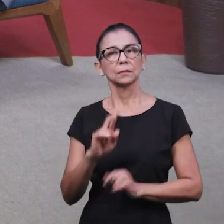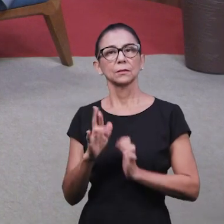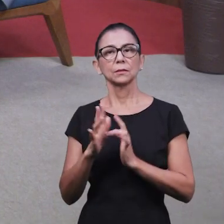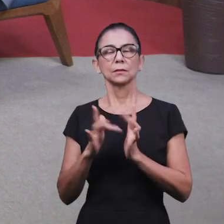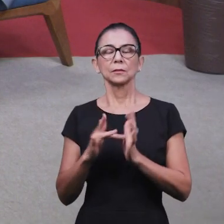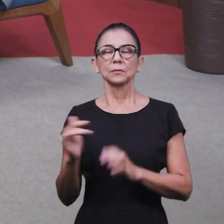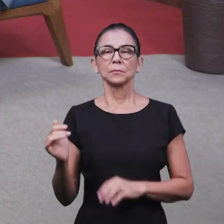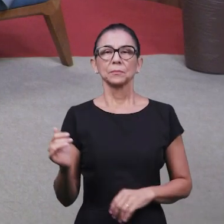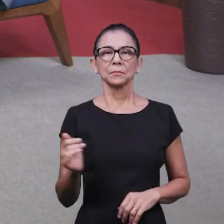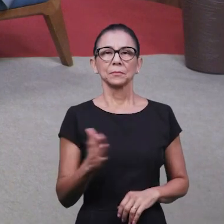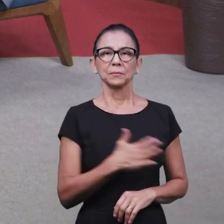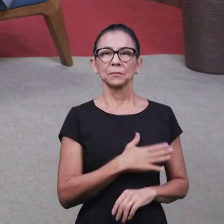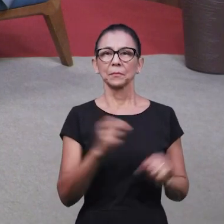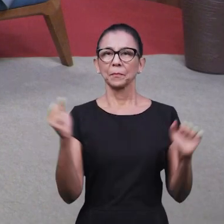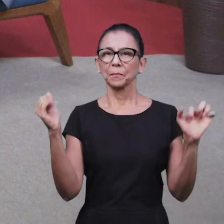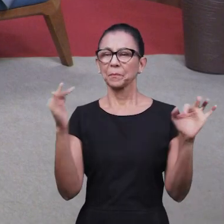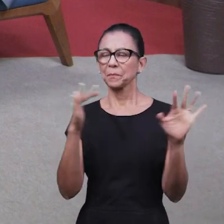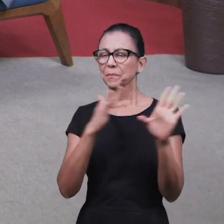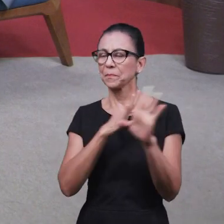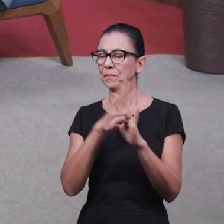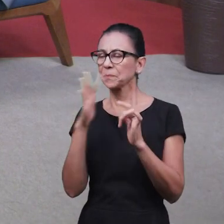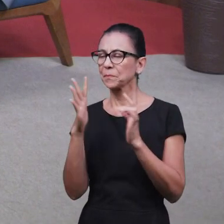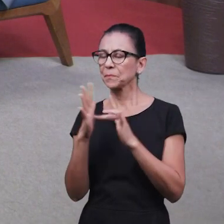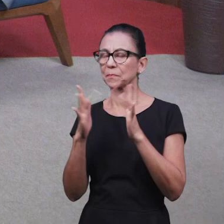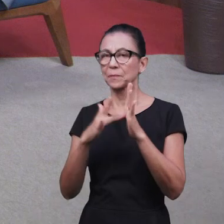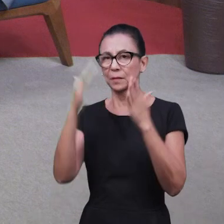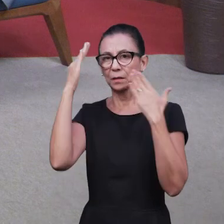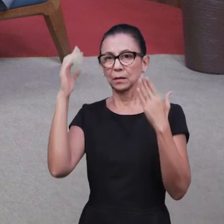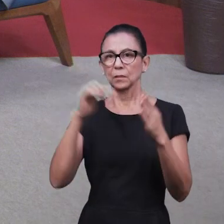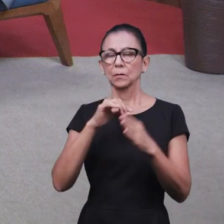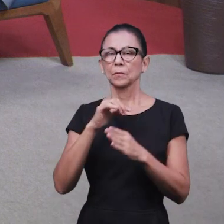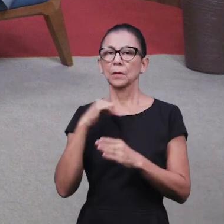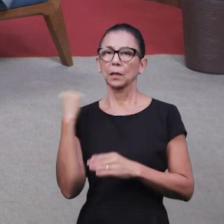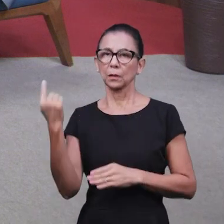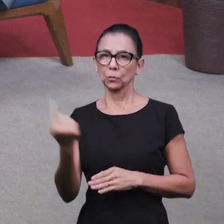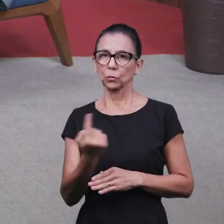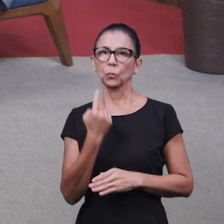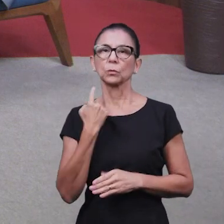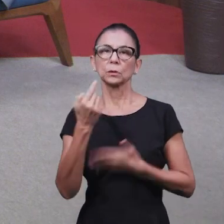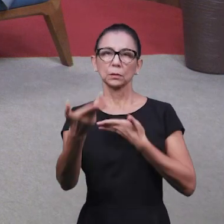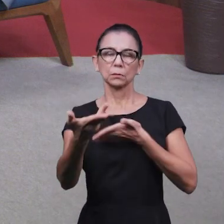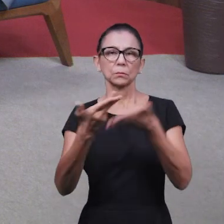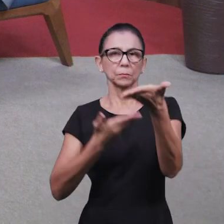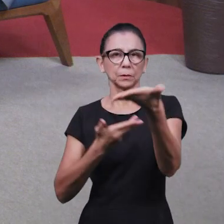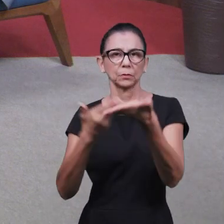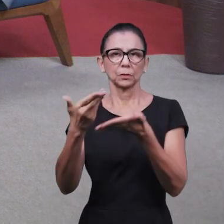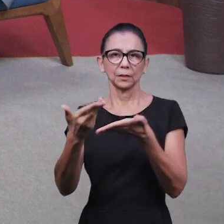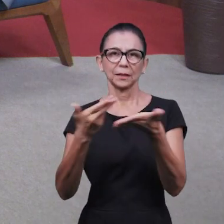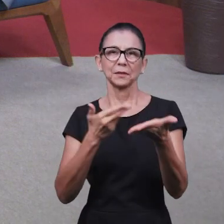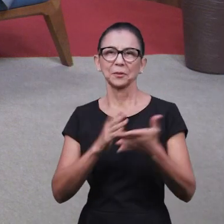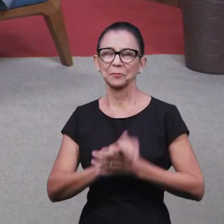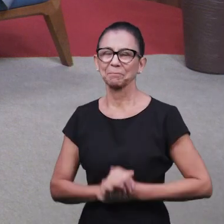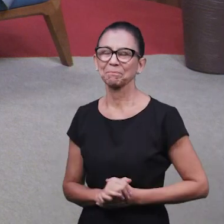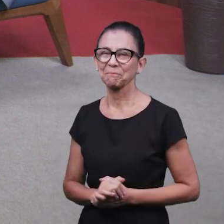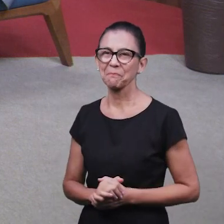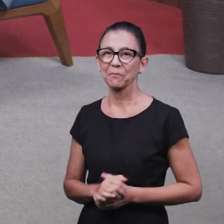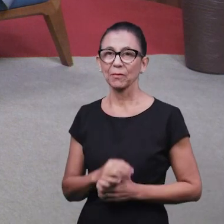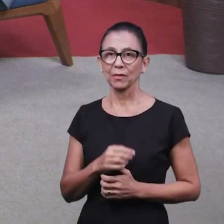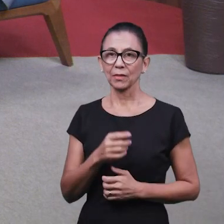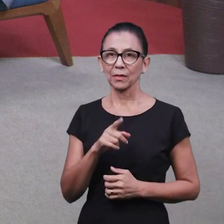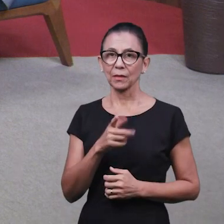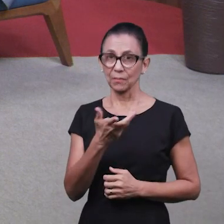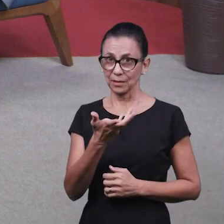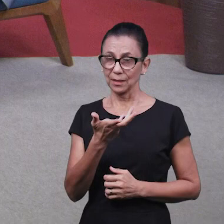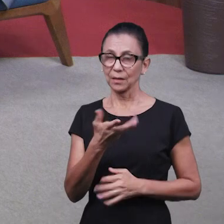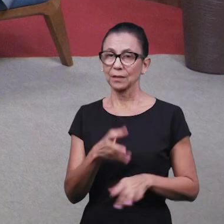Glória a Jesus, obrigado ao Edson, Admar, o Vitor, Guilherme, pelas suas participações. E você já sabe, quer falar sobre o programa,